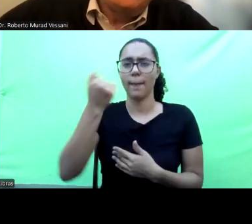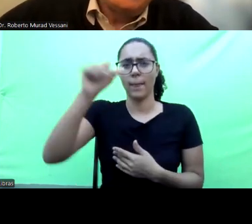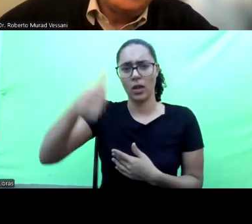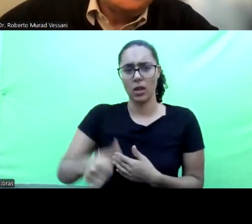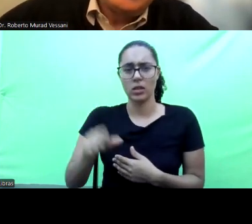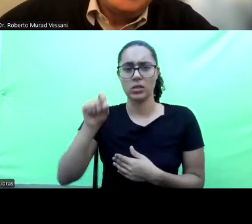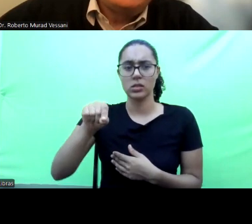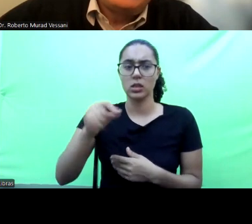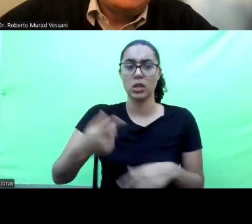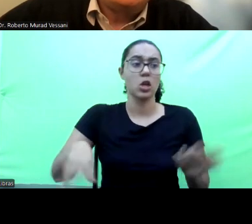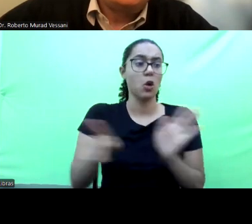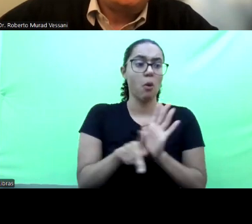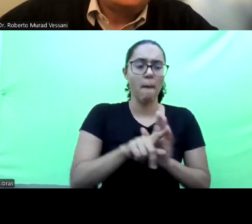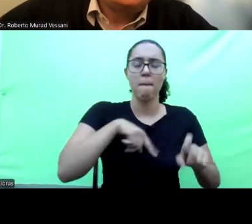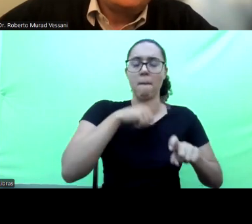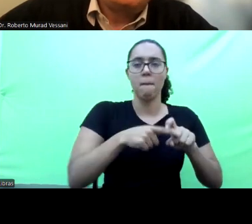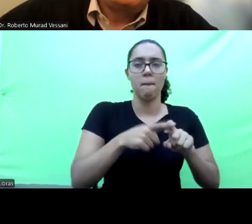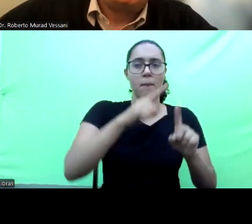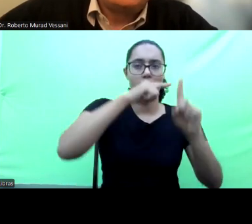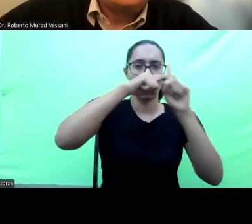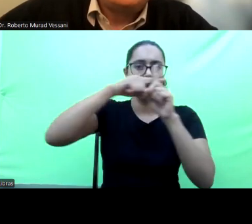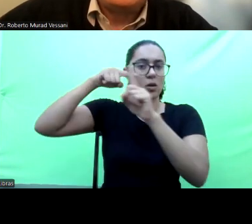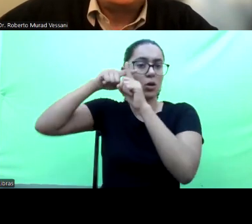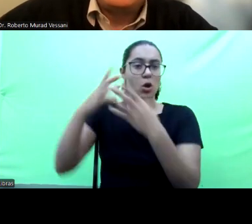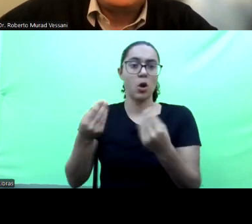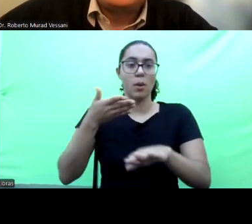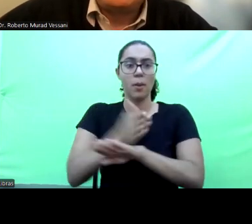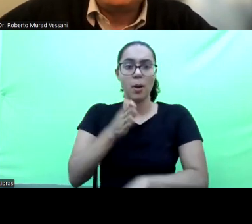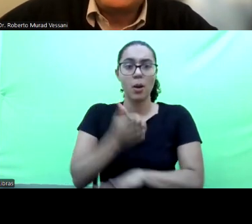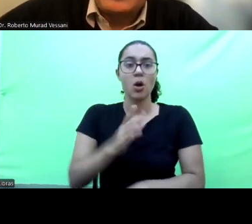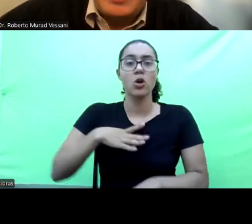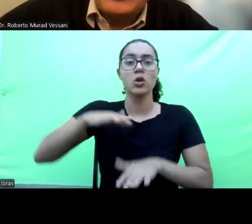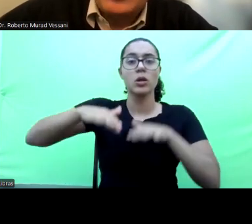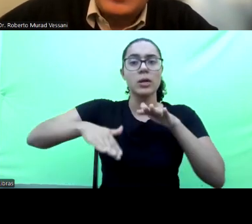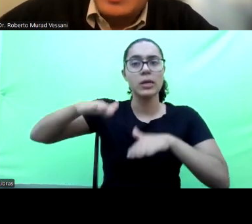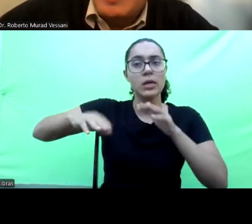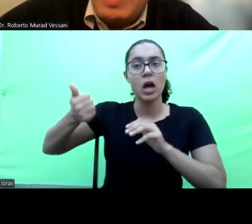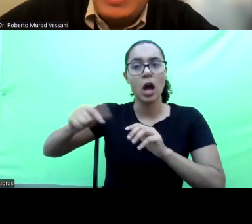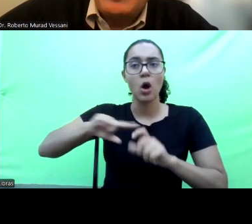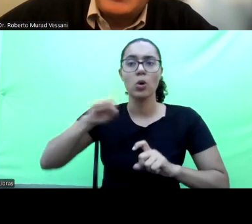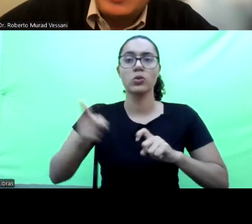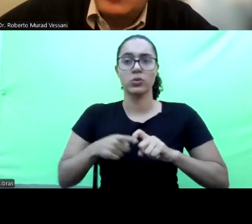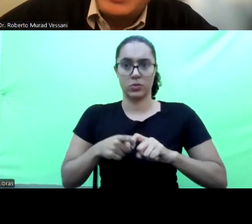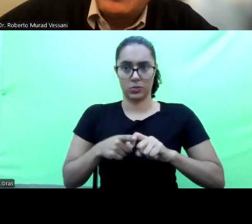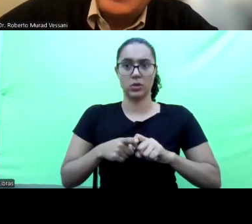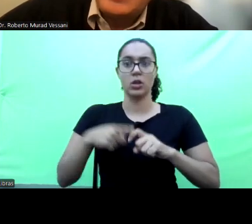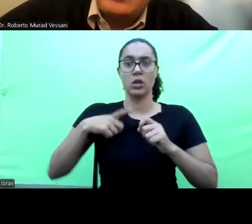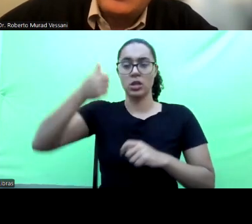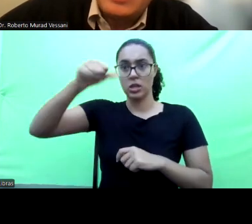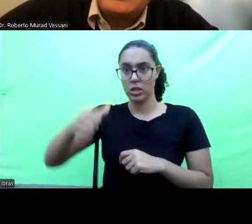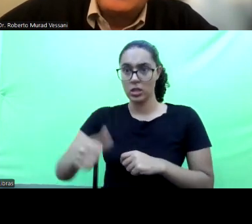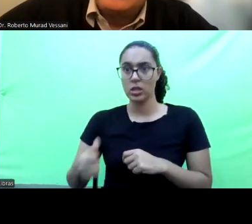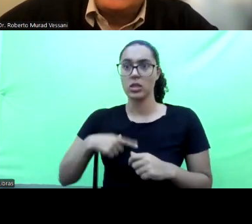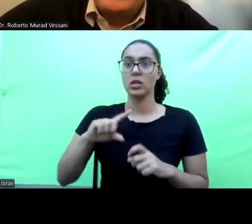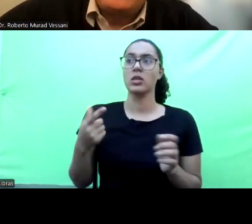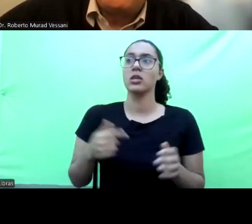mesmo um oftalmologista bem treinado, ele pode ter uma variabilidade em relação a outros médicos que também mede a pressão do mesmo paciente,